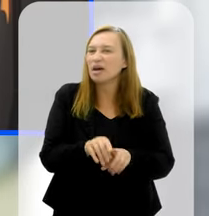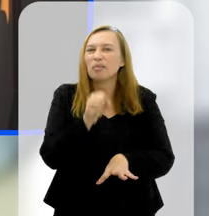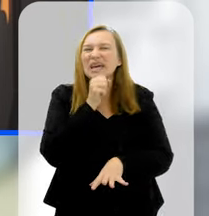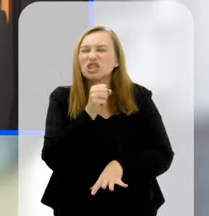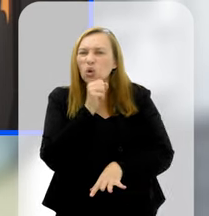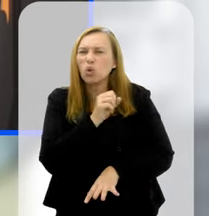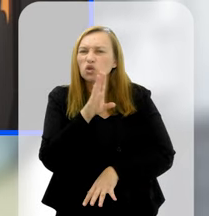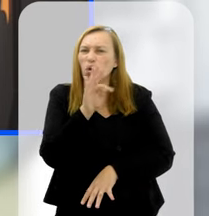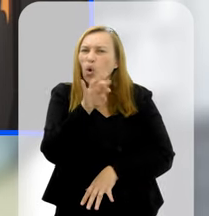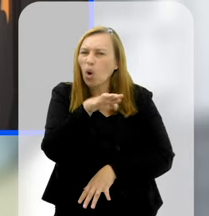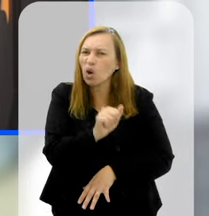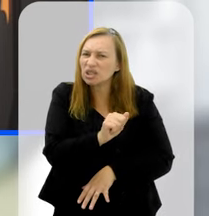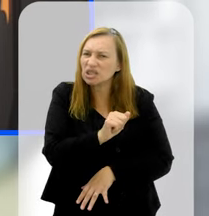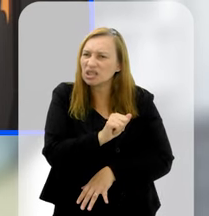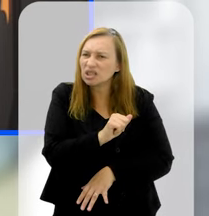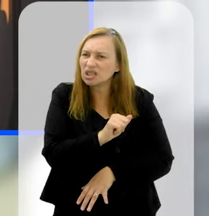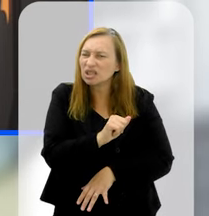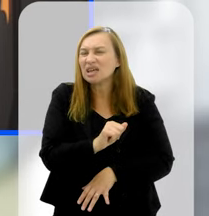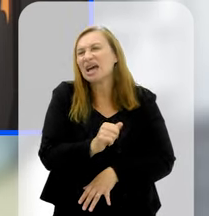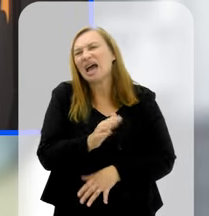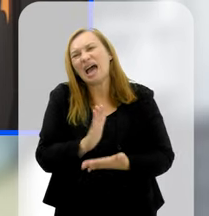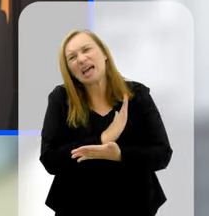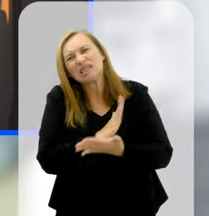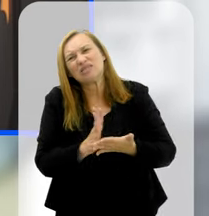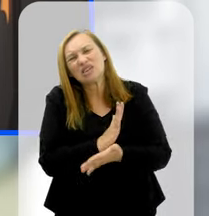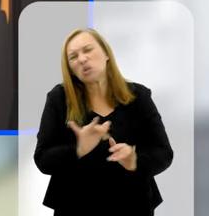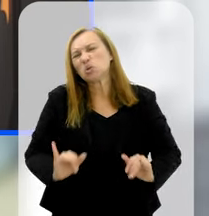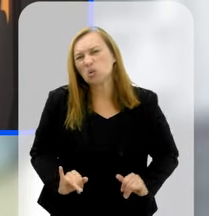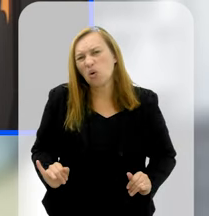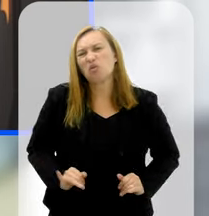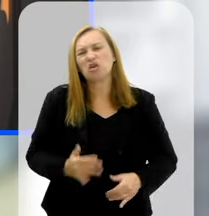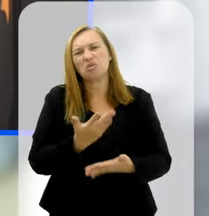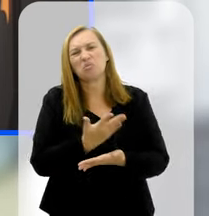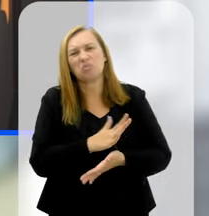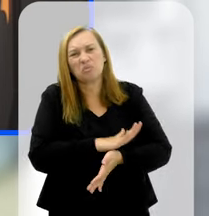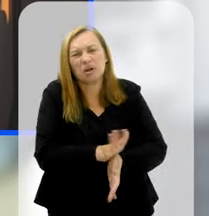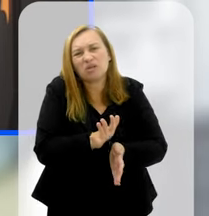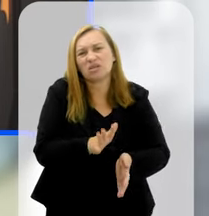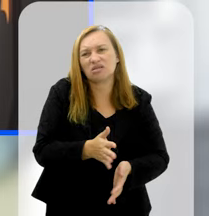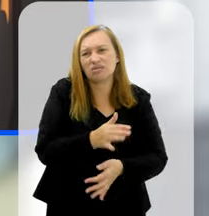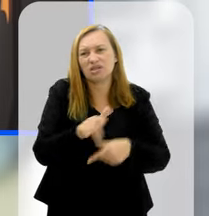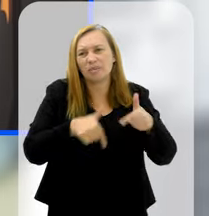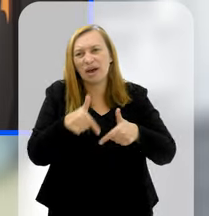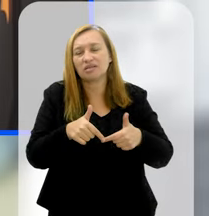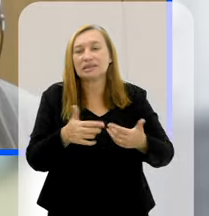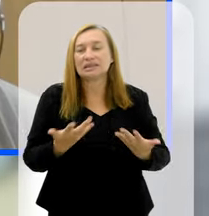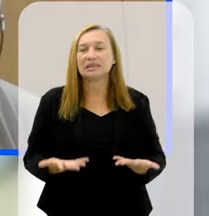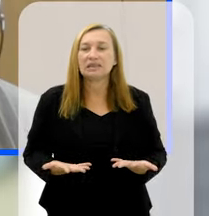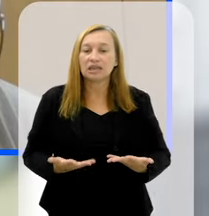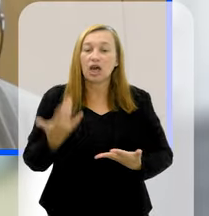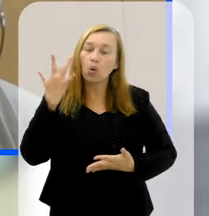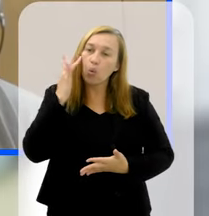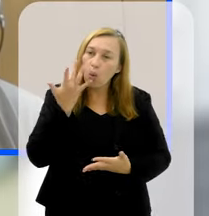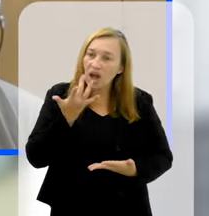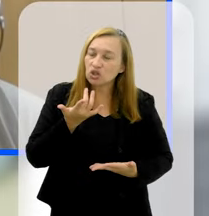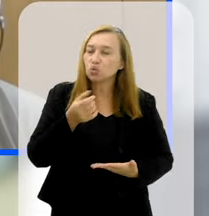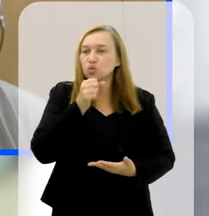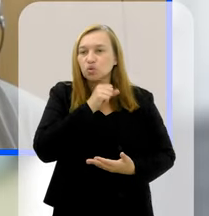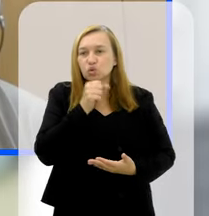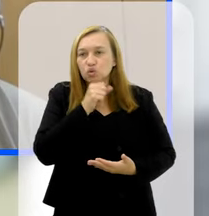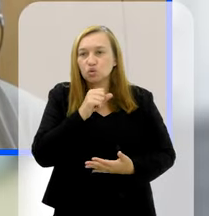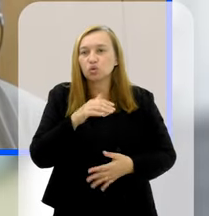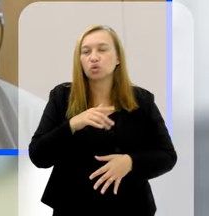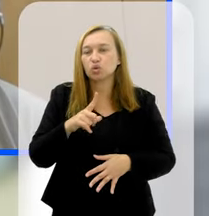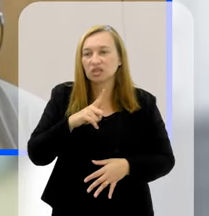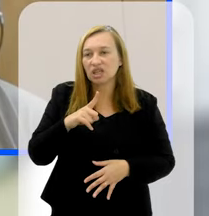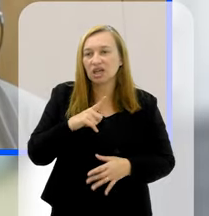uma cota para essa parcela da população que às vezes sofre tanto preconceito em relação ao trabalho. Olha, eu acho que